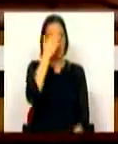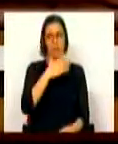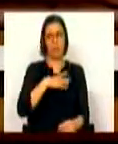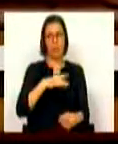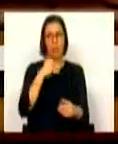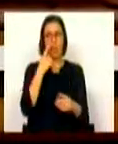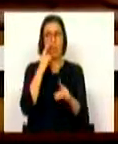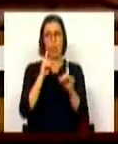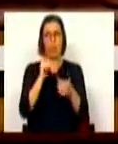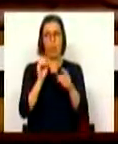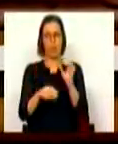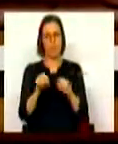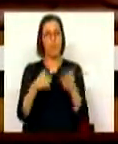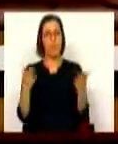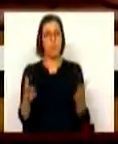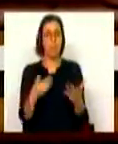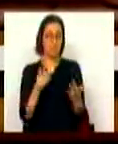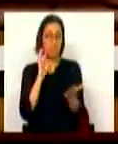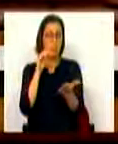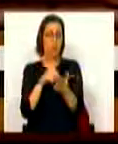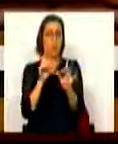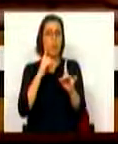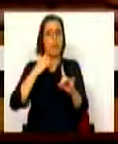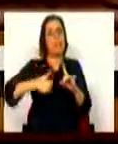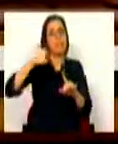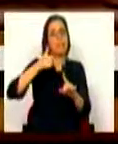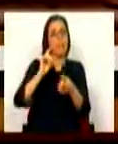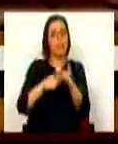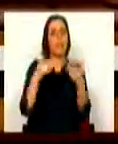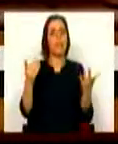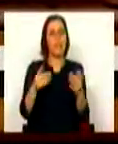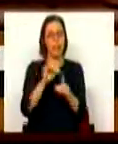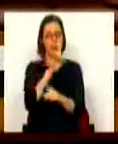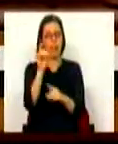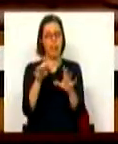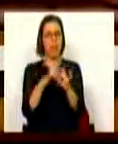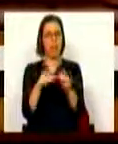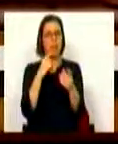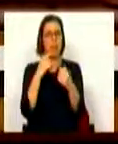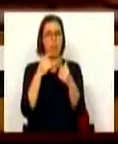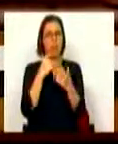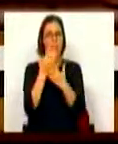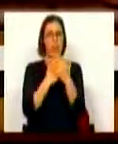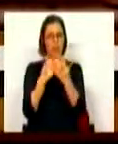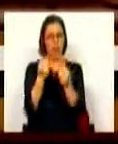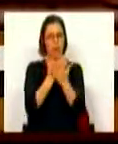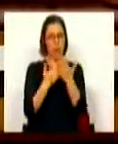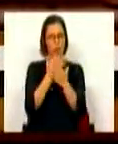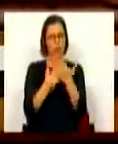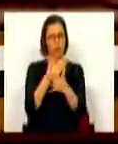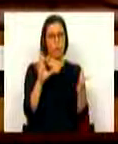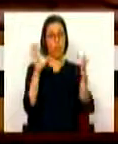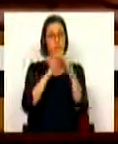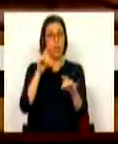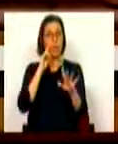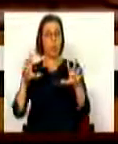se quiser ter atenção ao que se passa, resulta essencialmente da questão de haver negócios eletrónicos associados